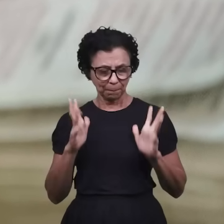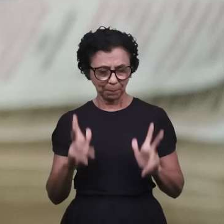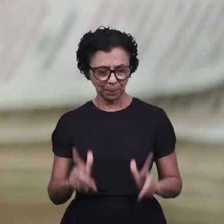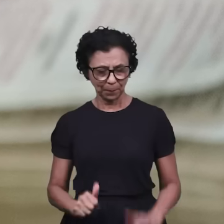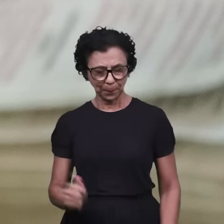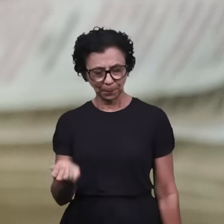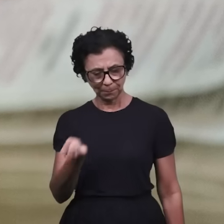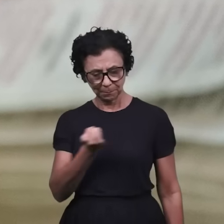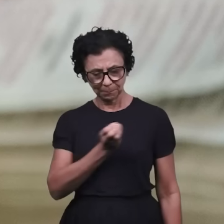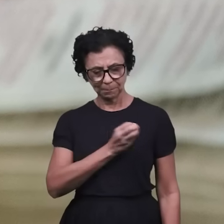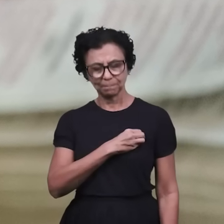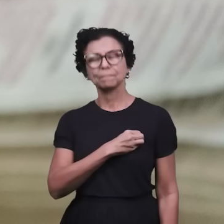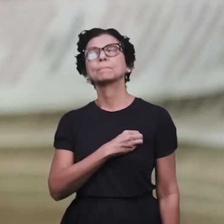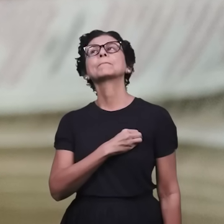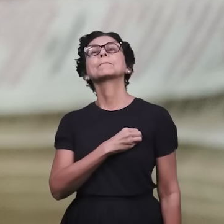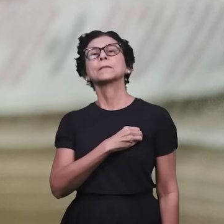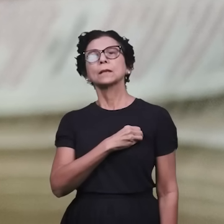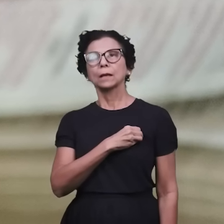purificar.